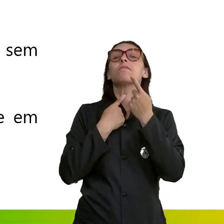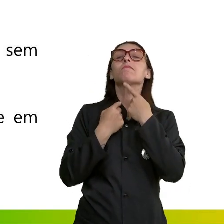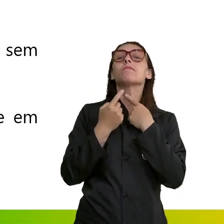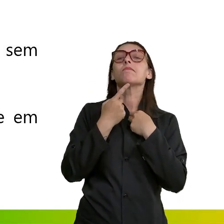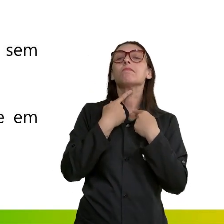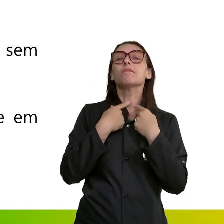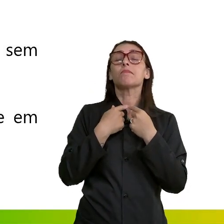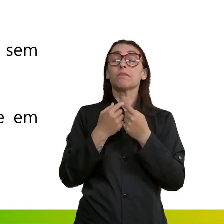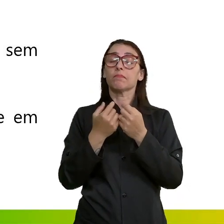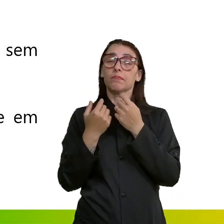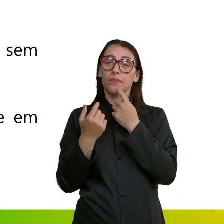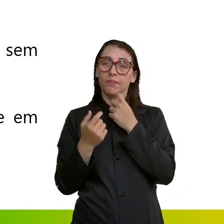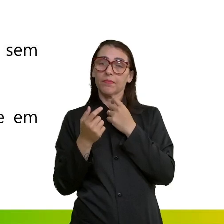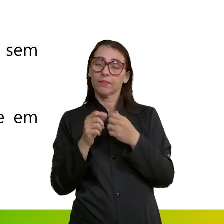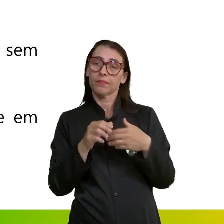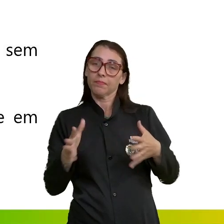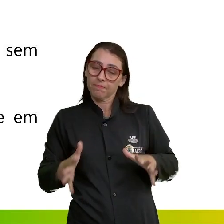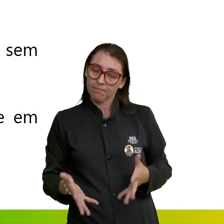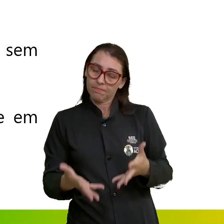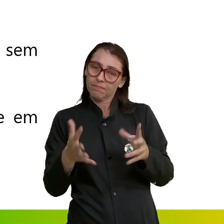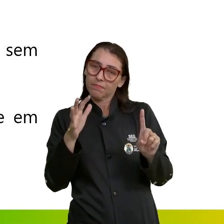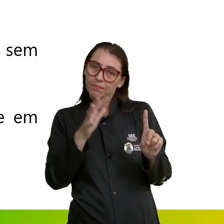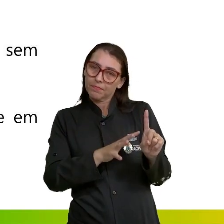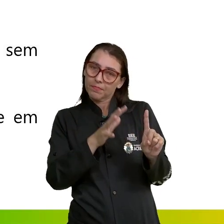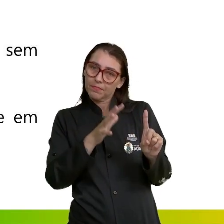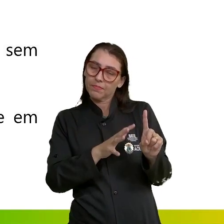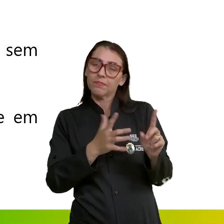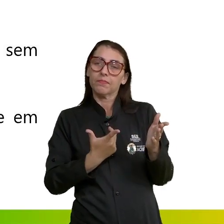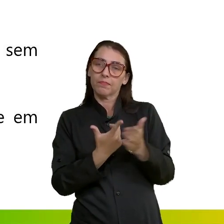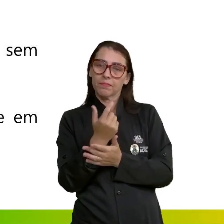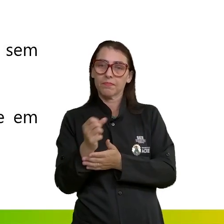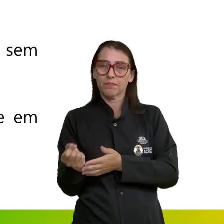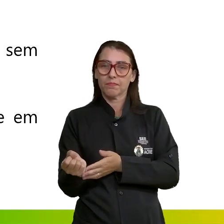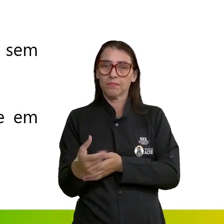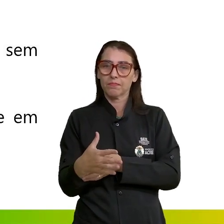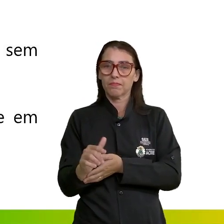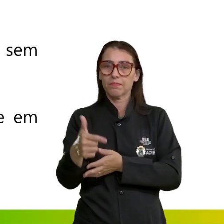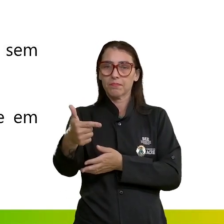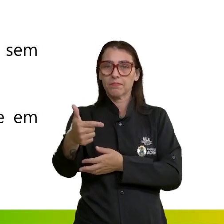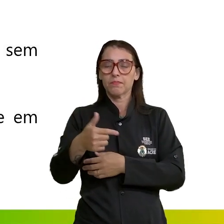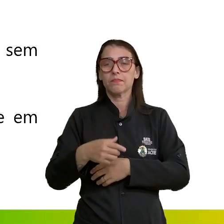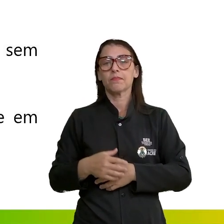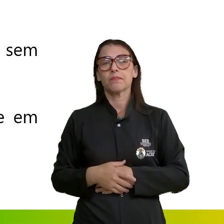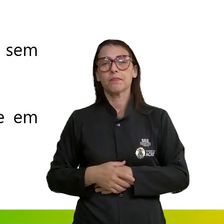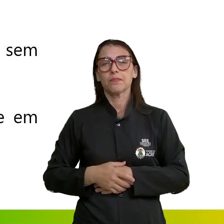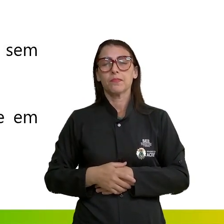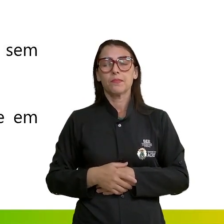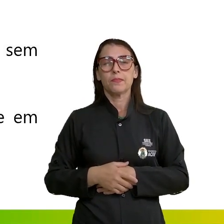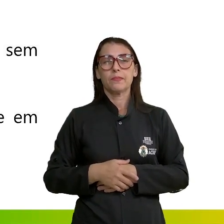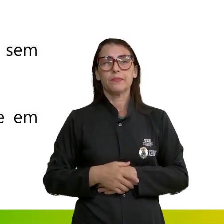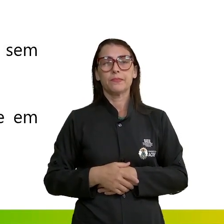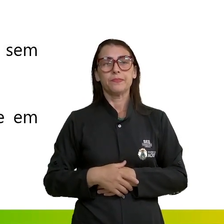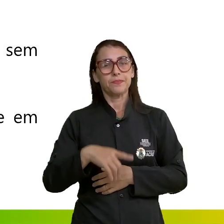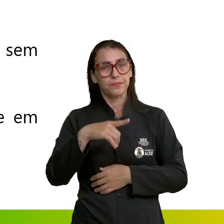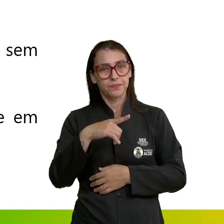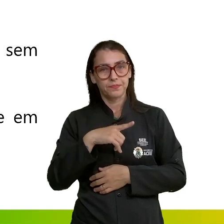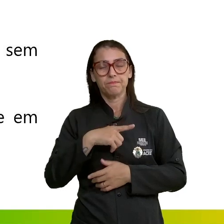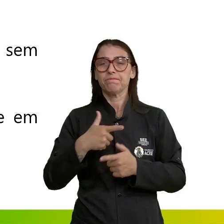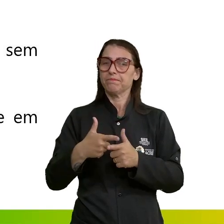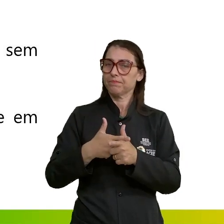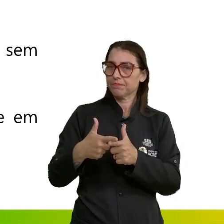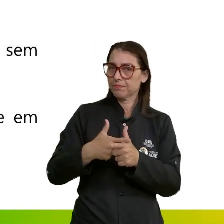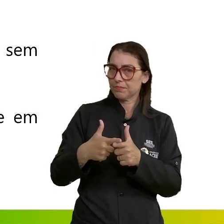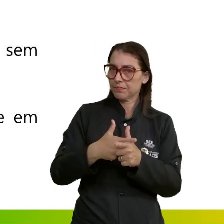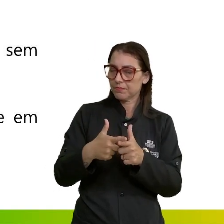desejando, você está sendo levado, influenciado para comprar aquele produto. Então, a gente tem um problema que